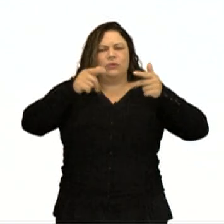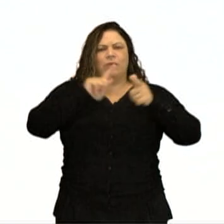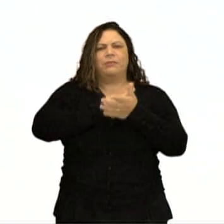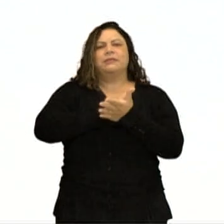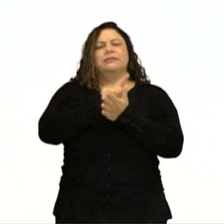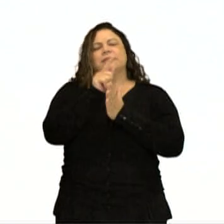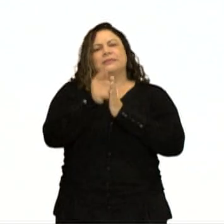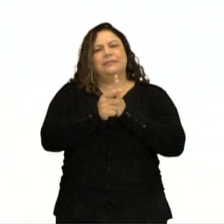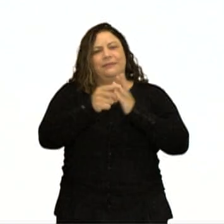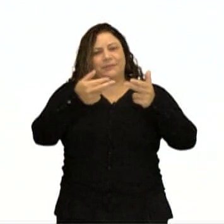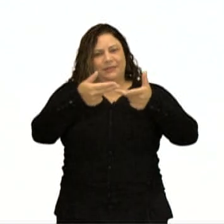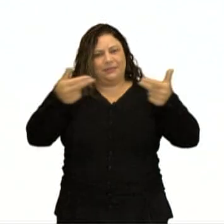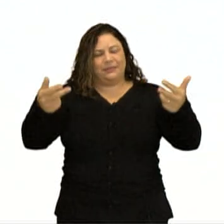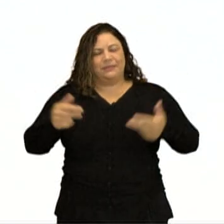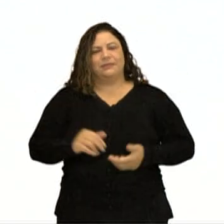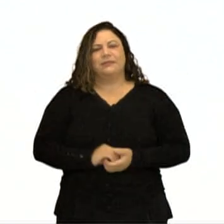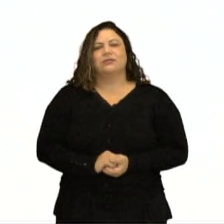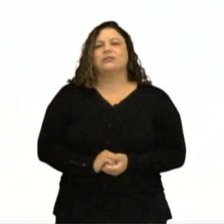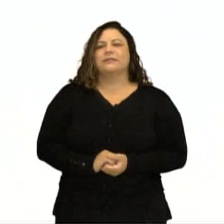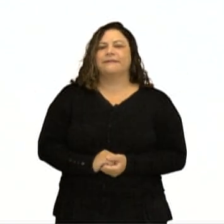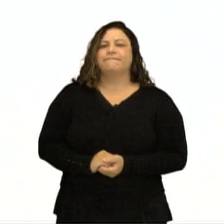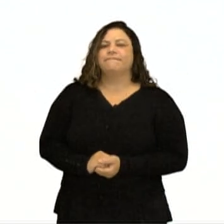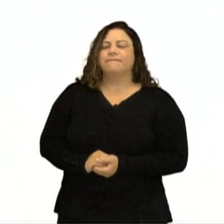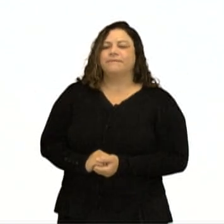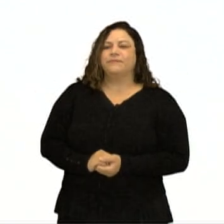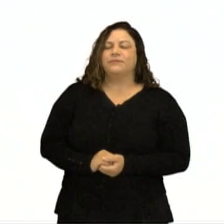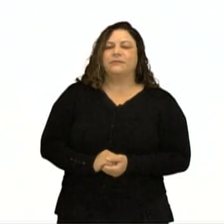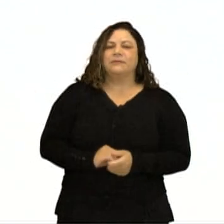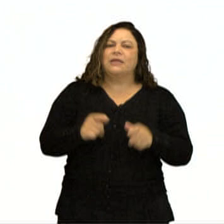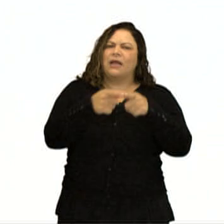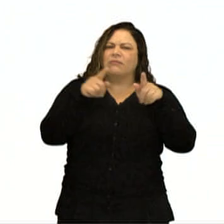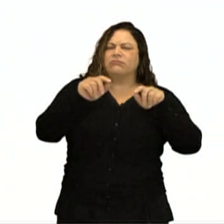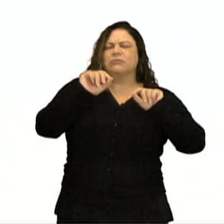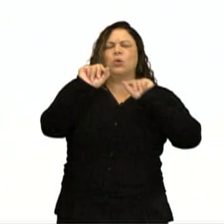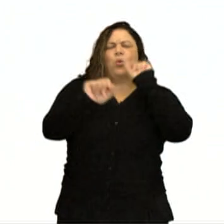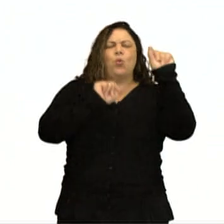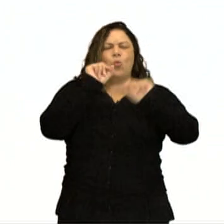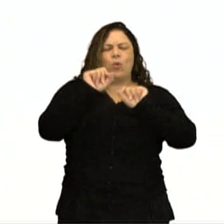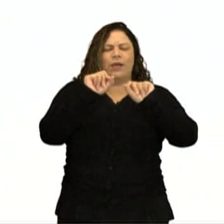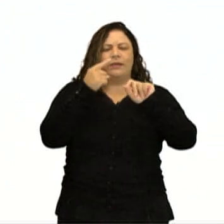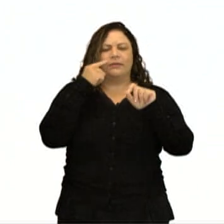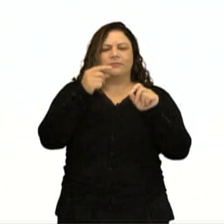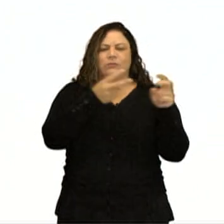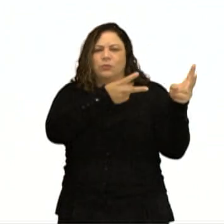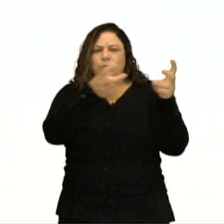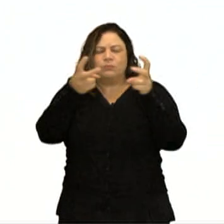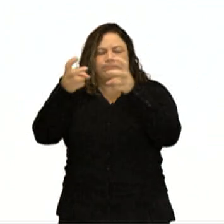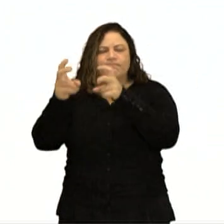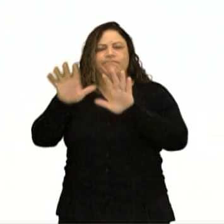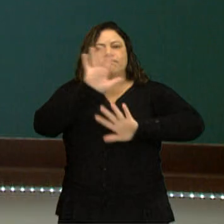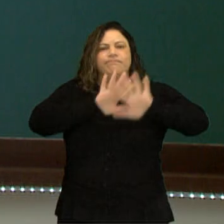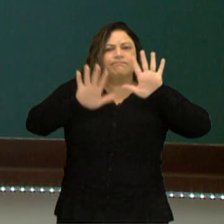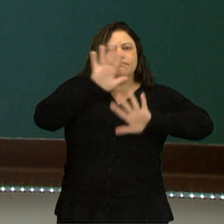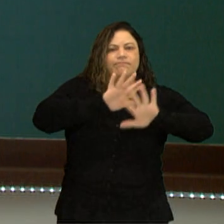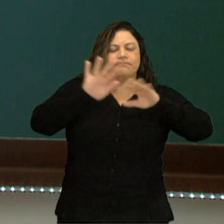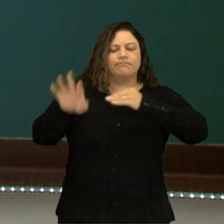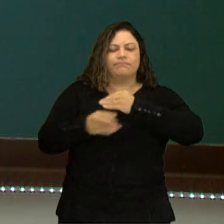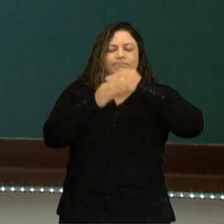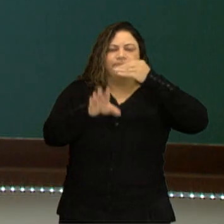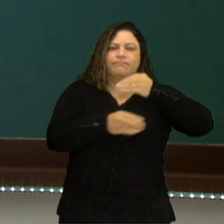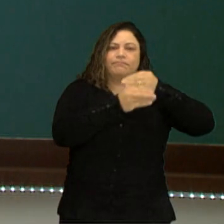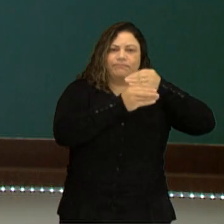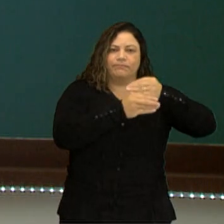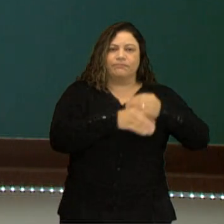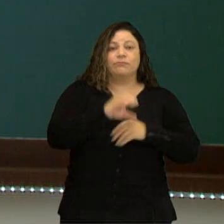diversificação vocabular, o registro cuidadoso, completo e erudito. Então, uma linguagem culta,